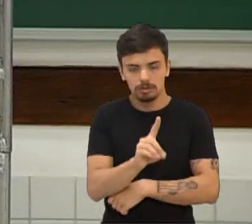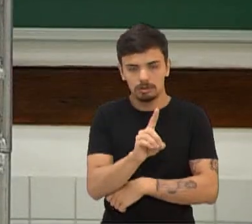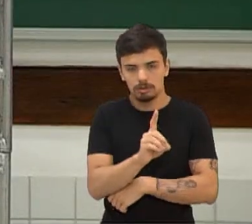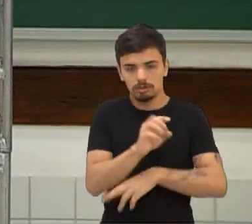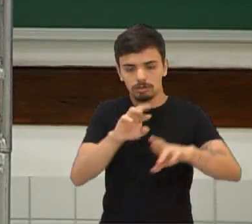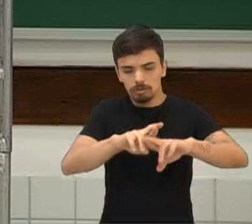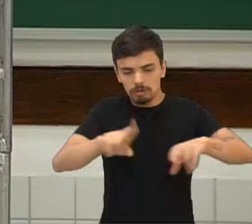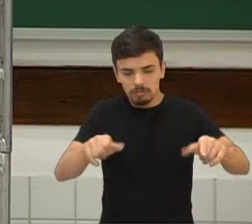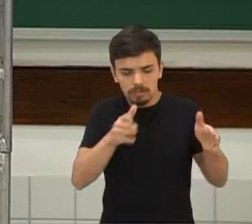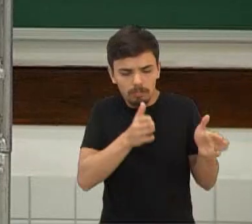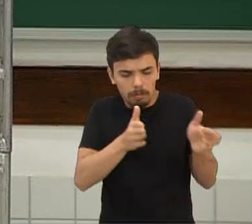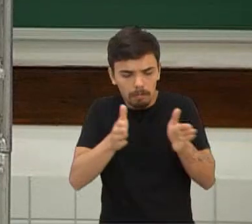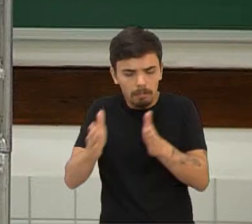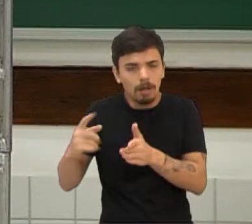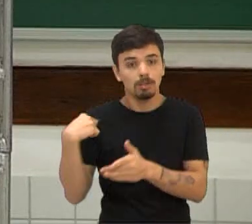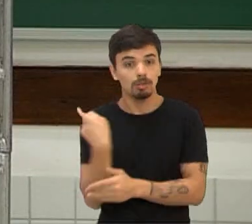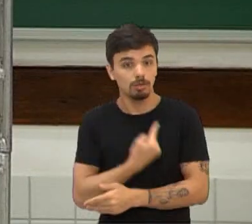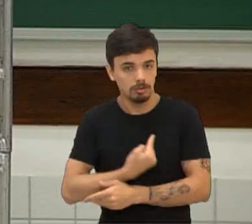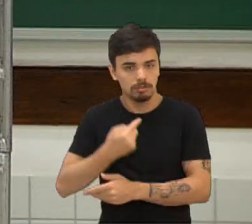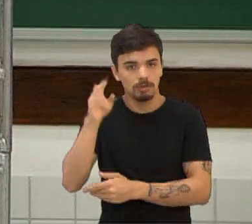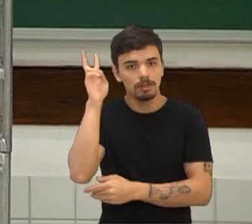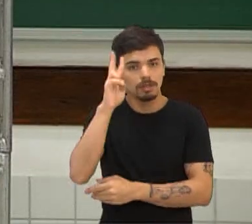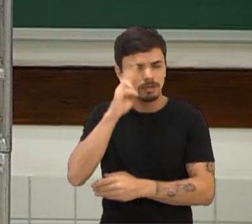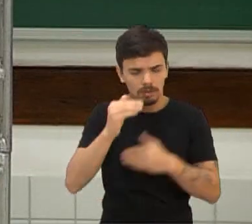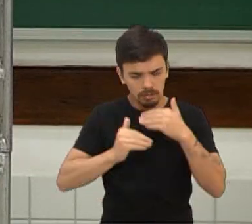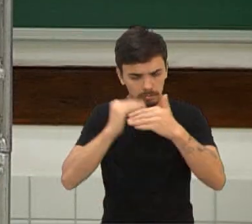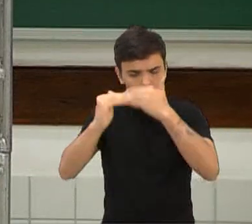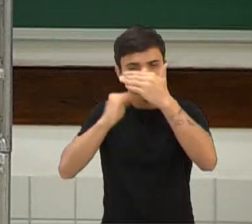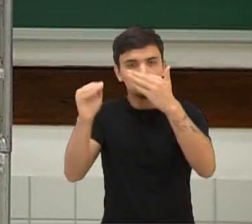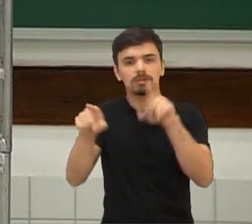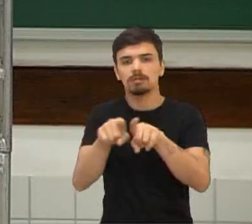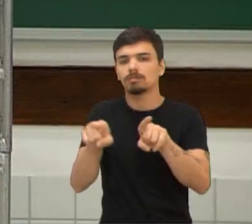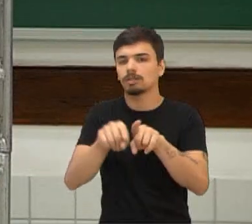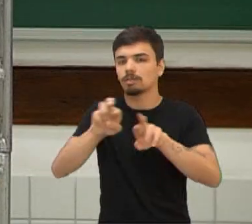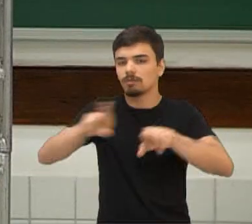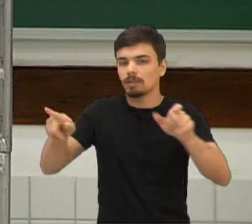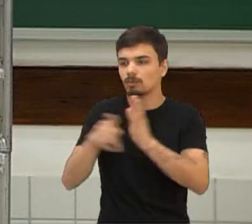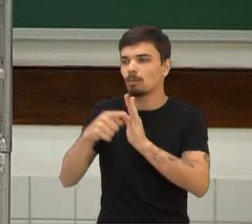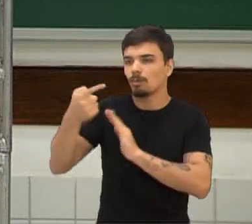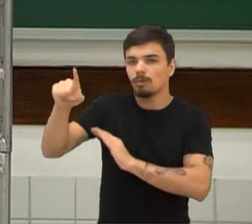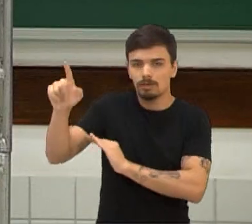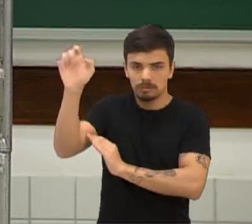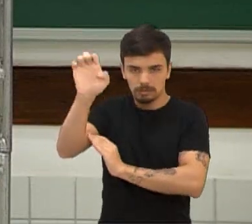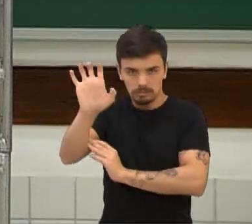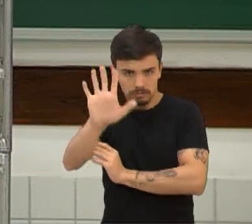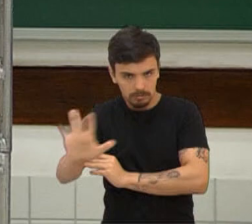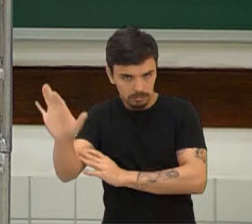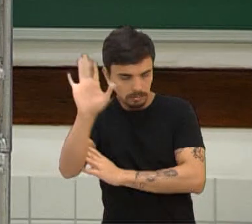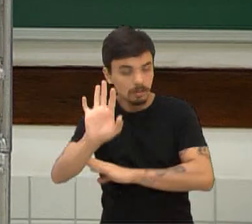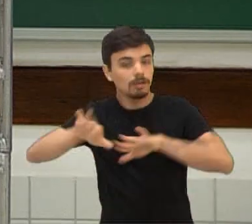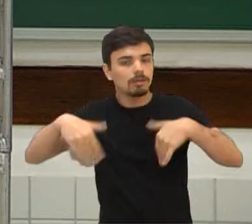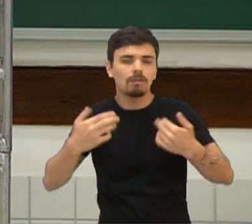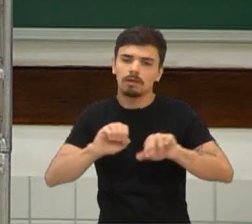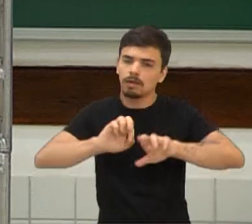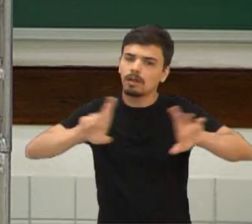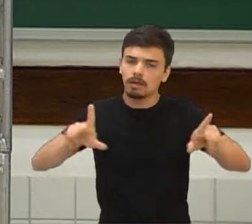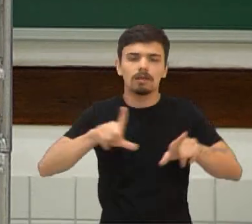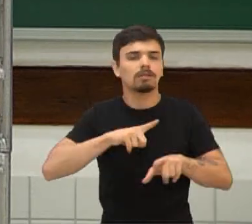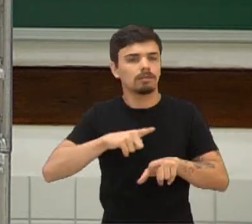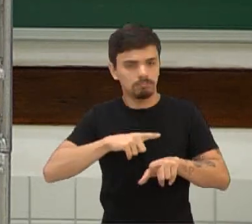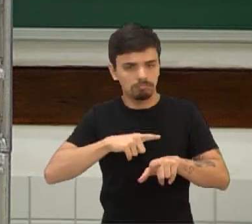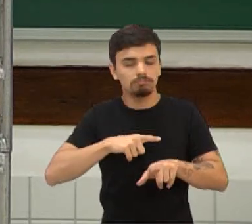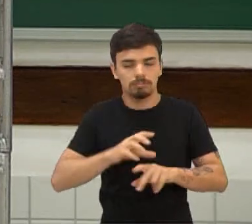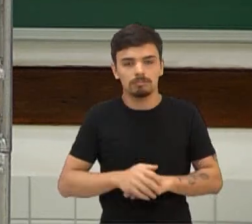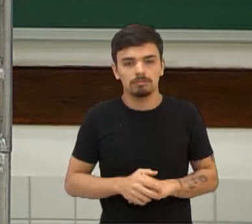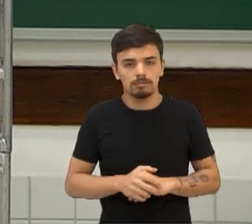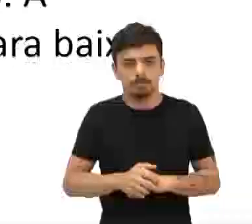quê? Porque o nosso processo histórico é diferente do processo histórico europeu. Então, óbvio que vão haver algumas diferenças. O